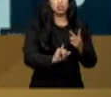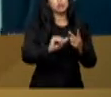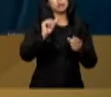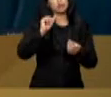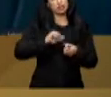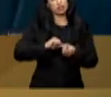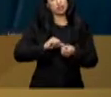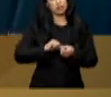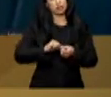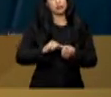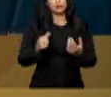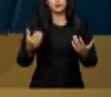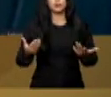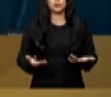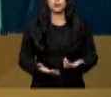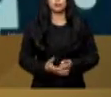formalizadas.